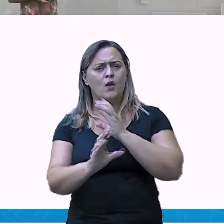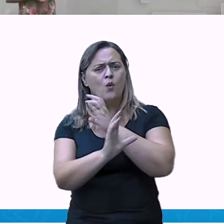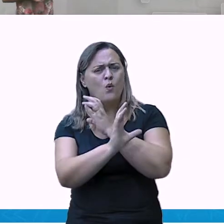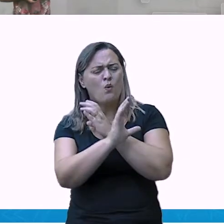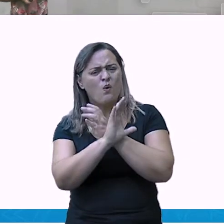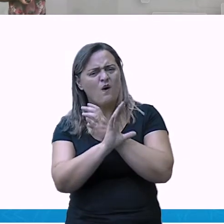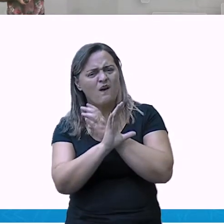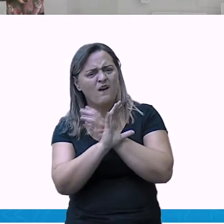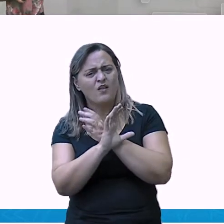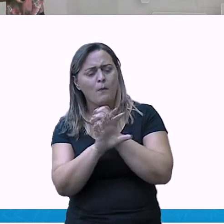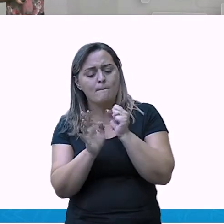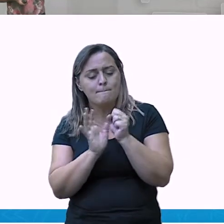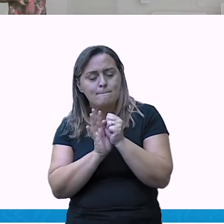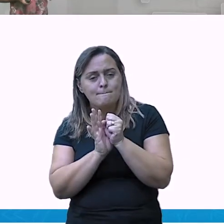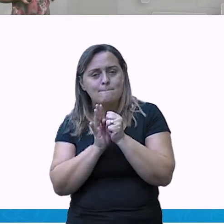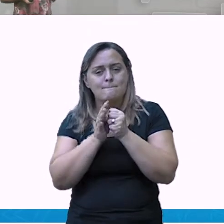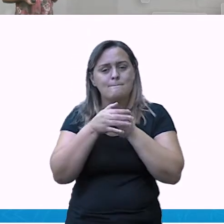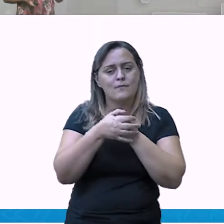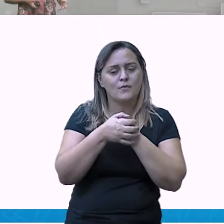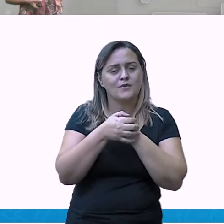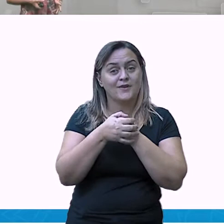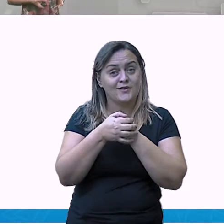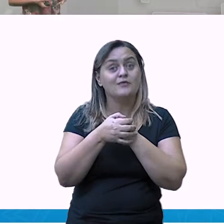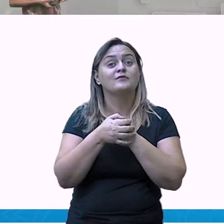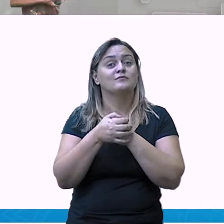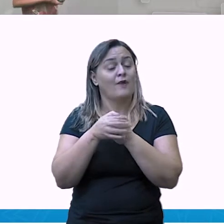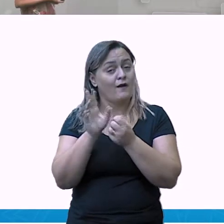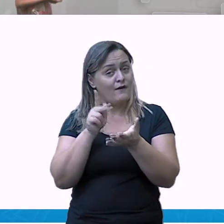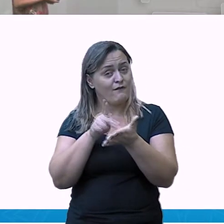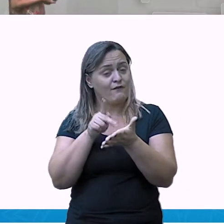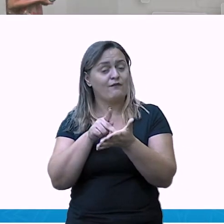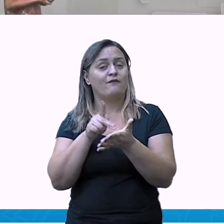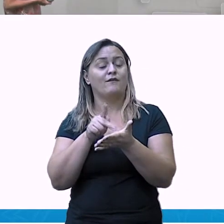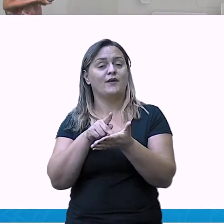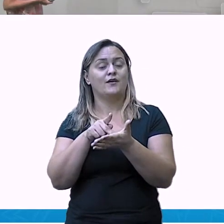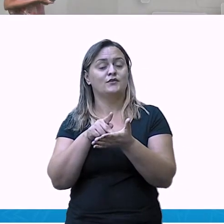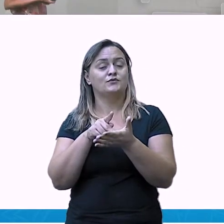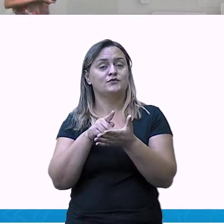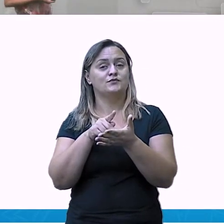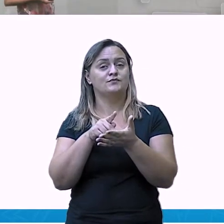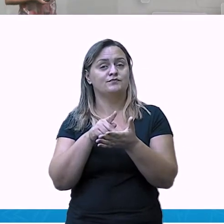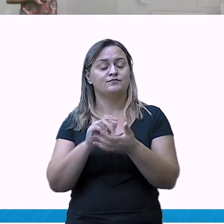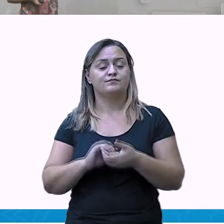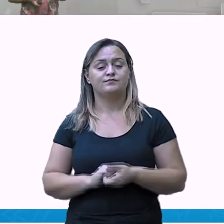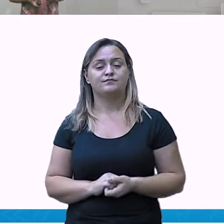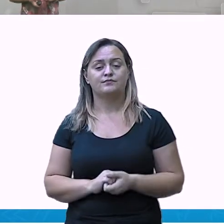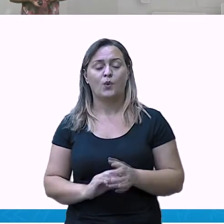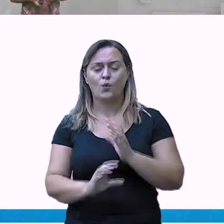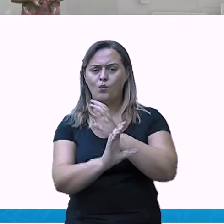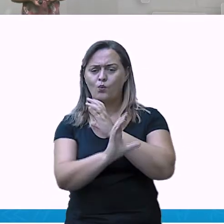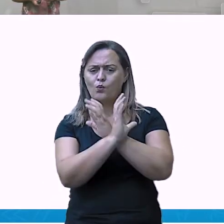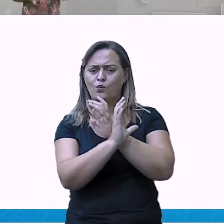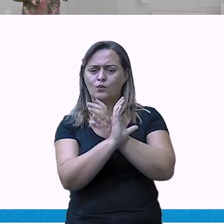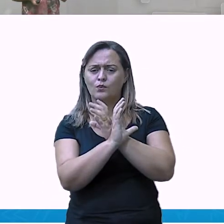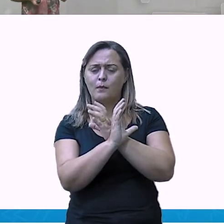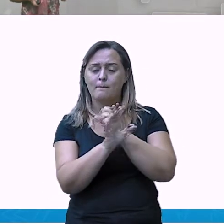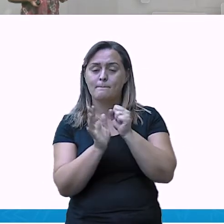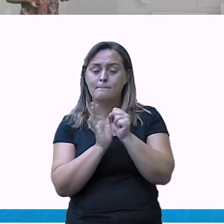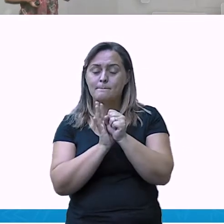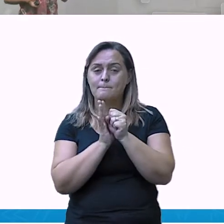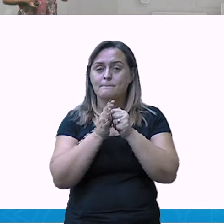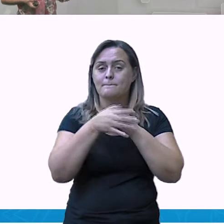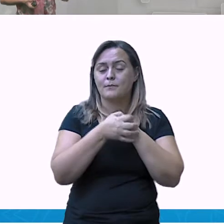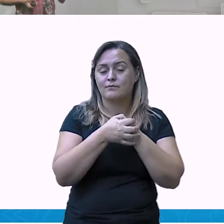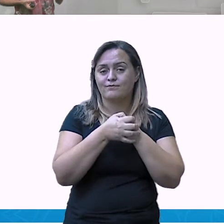aí, o nosso esqueleto, além de sustentar, além de armazenar determinados sais minerais, ele também oferece